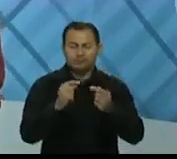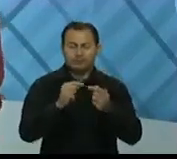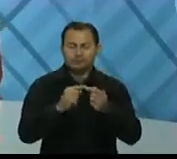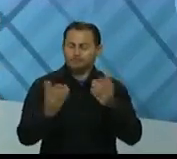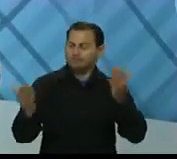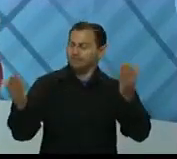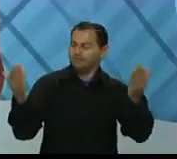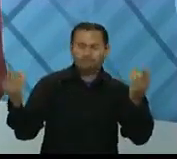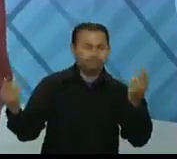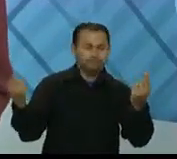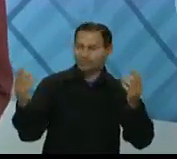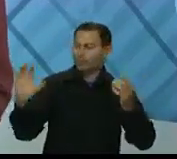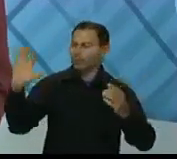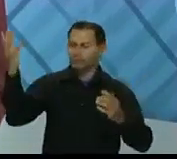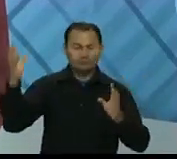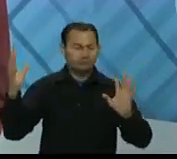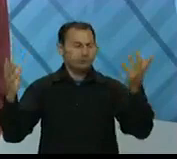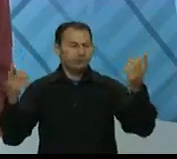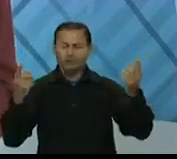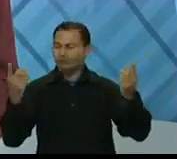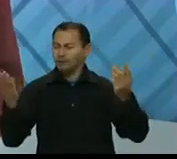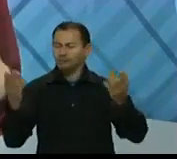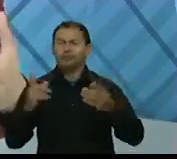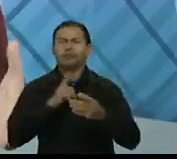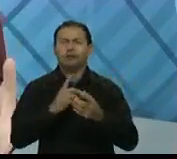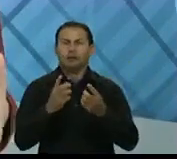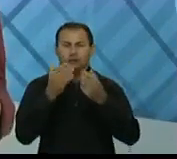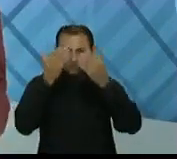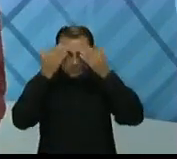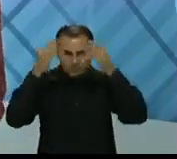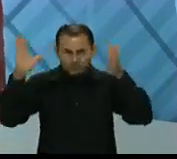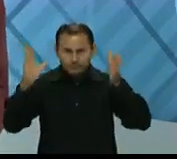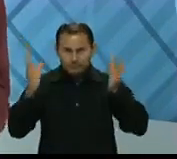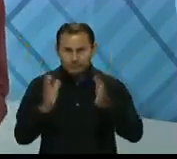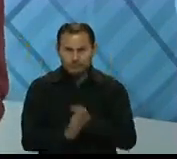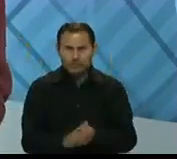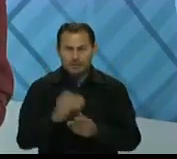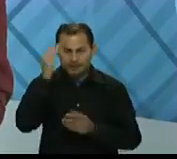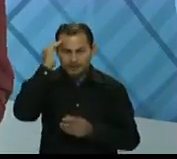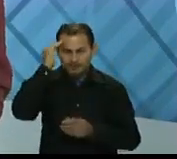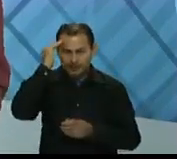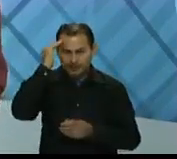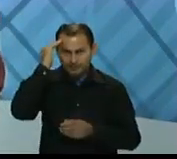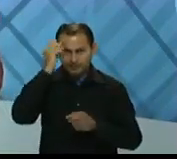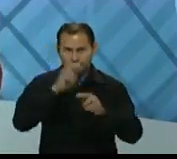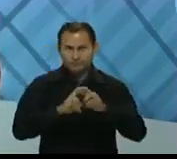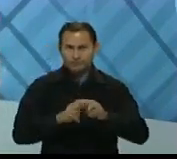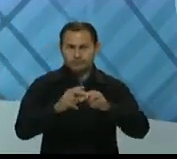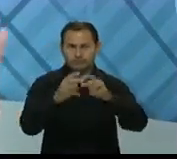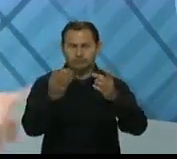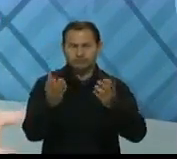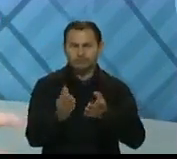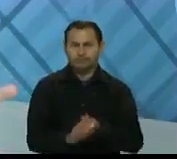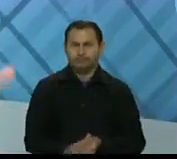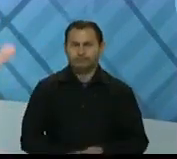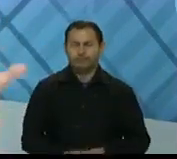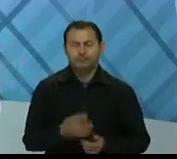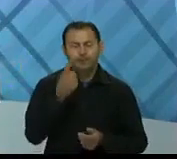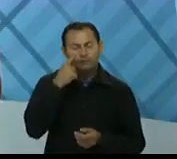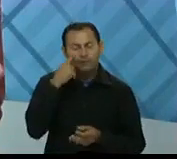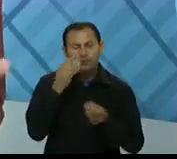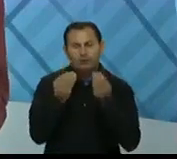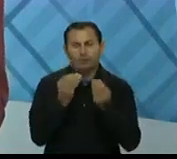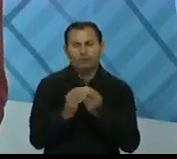relação de um fato ao outro. Então, neste momento, você vai ter que ampliar esse seu entendimento a respeito disso e verificar